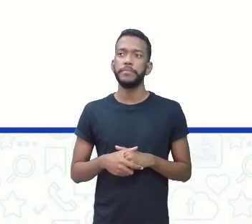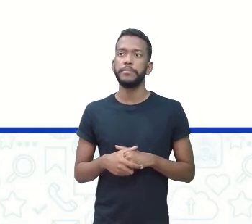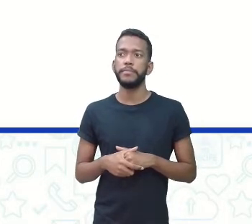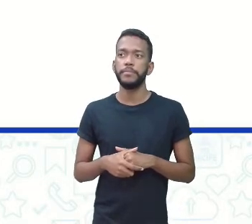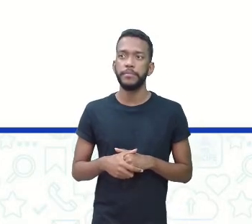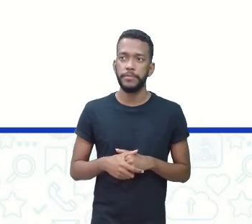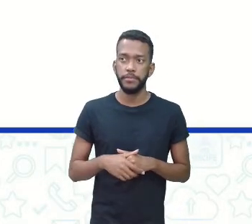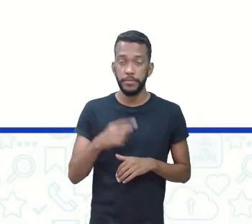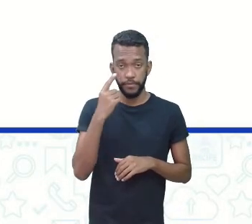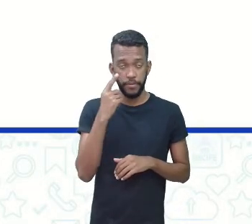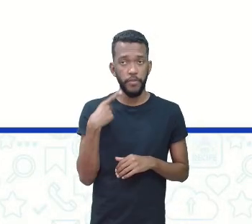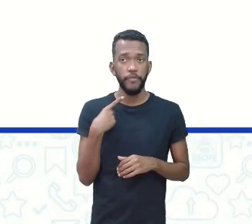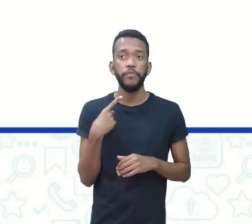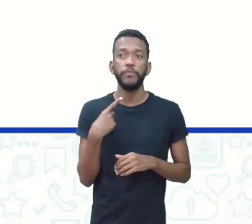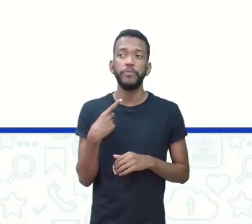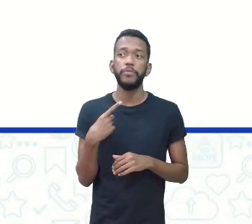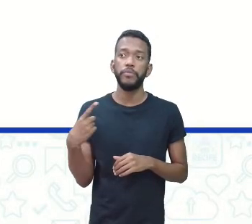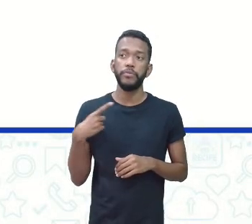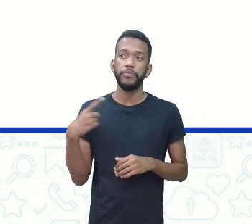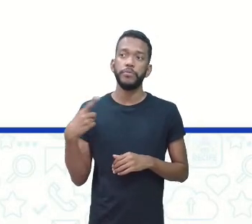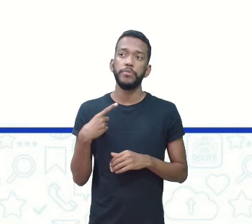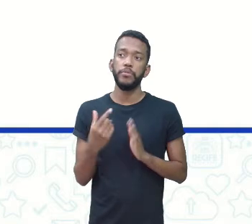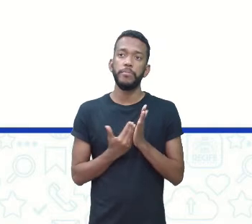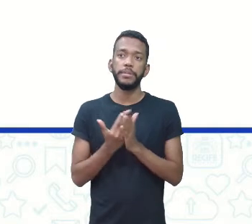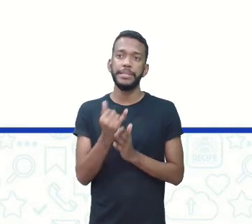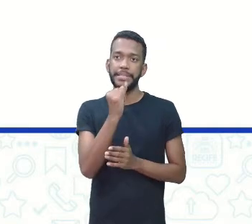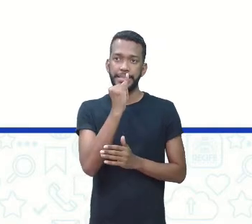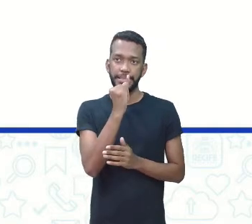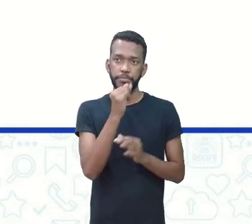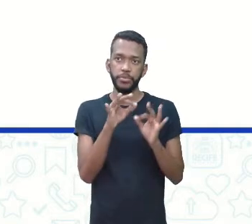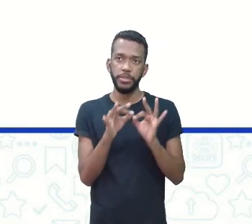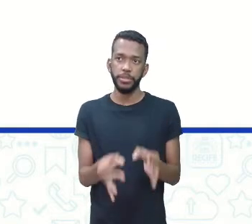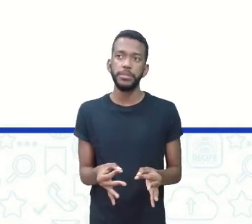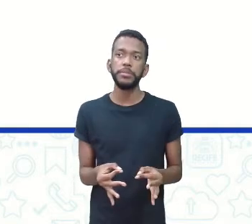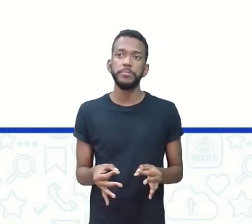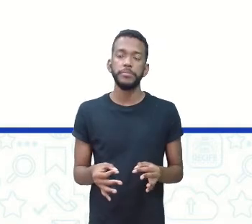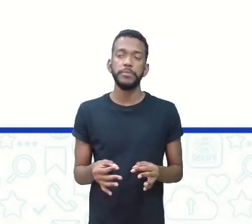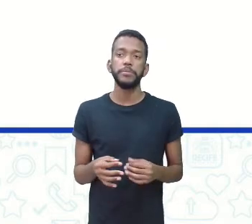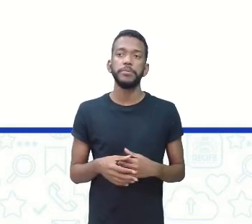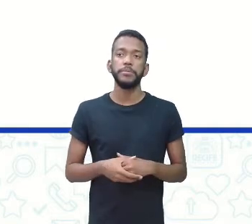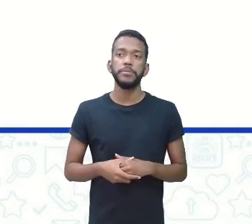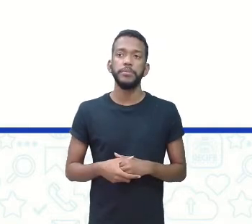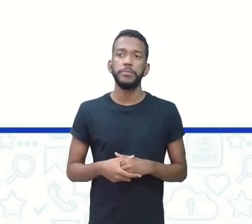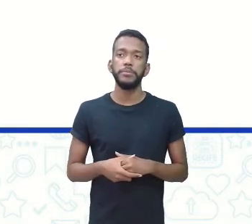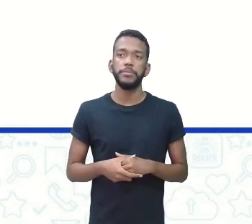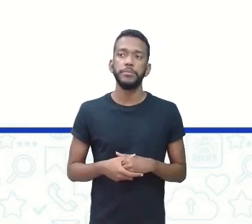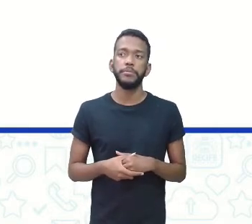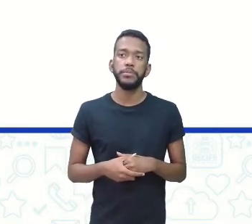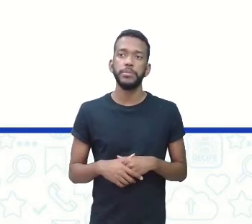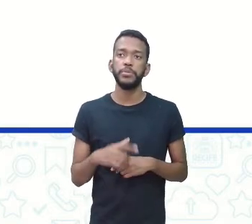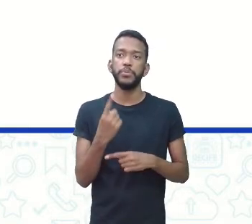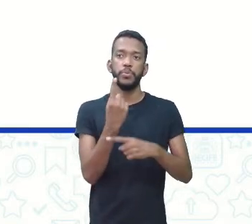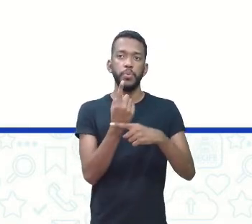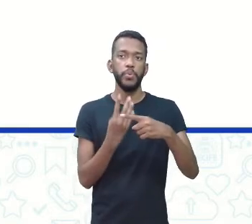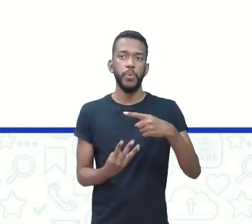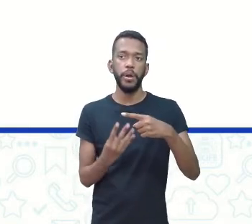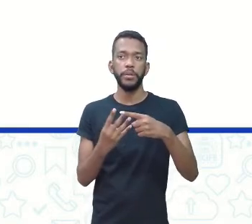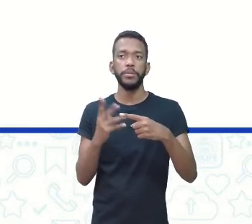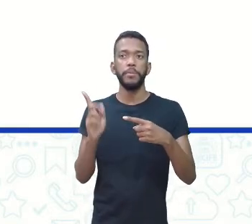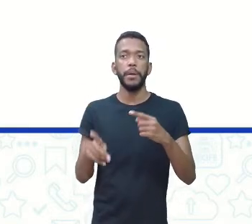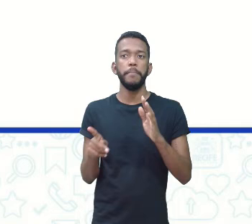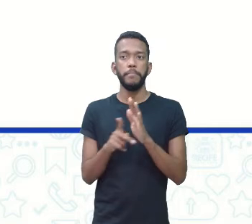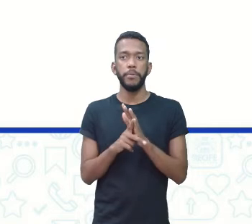Vou começar com um exemplo simples, para a gente poder entender essa ideia de operador. 1/4 de 32 vai